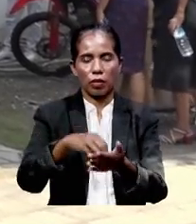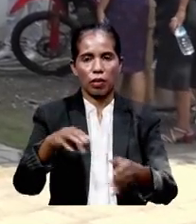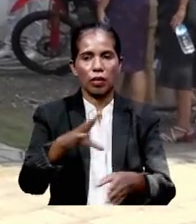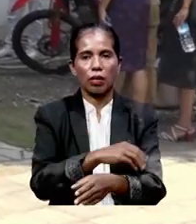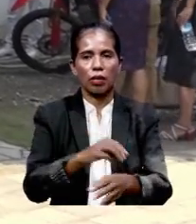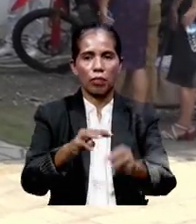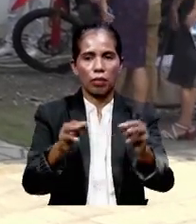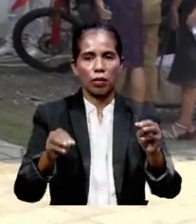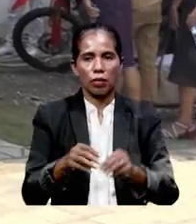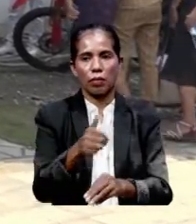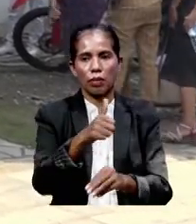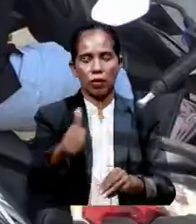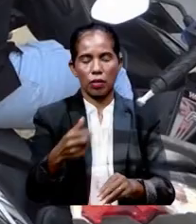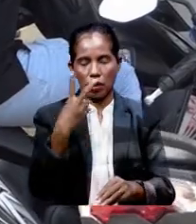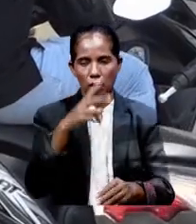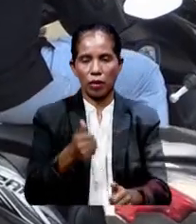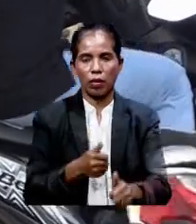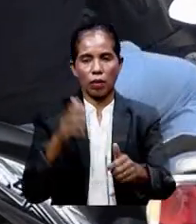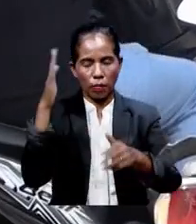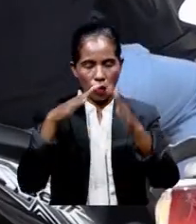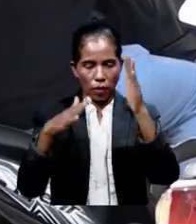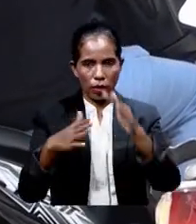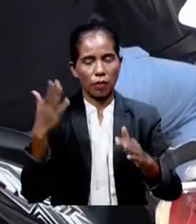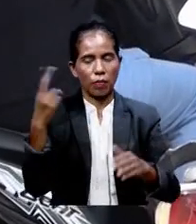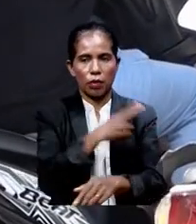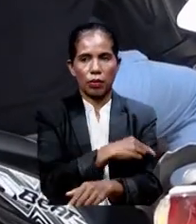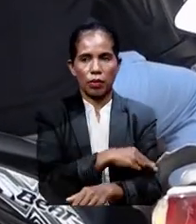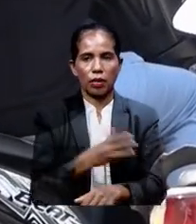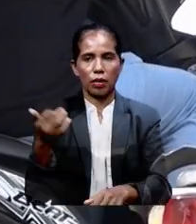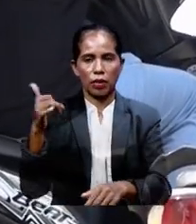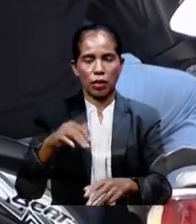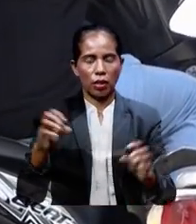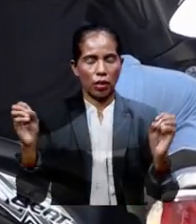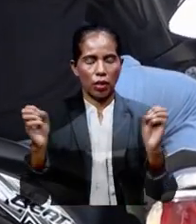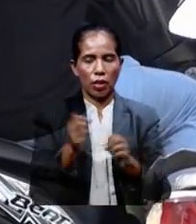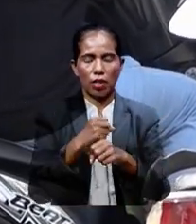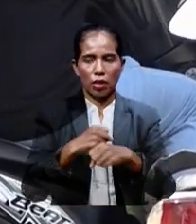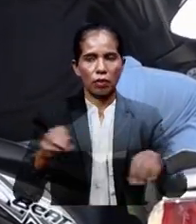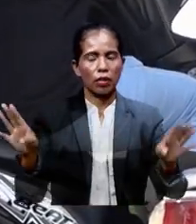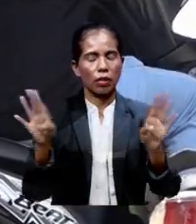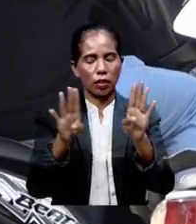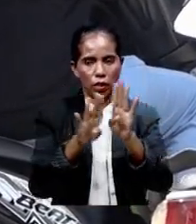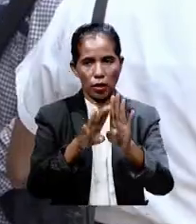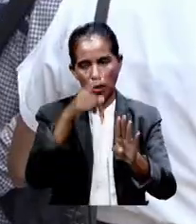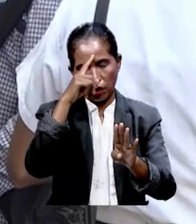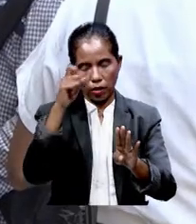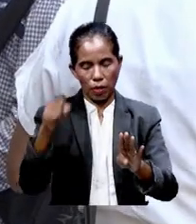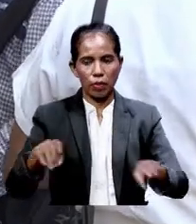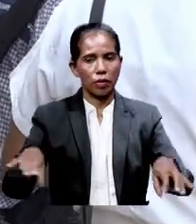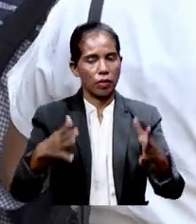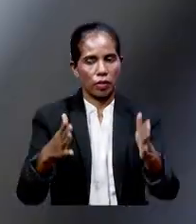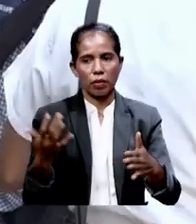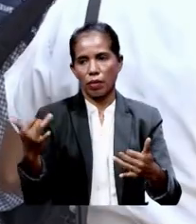e município de Idak se resolve ricas problema posto saúde hirak nebe durante ne la funciona ka taka provisoriamente tamba recurso humano